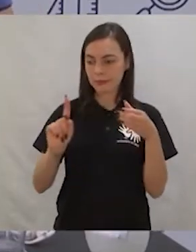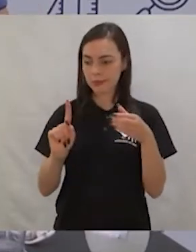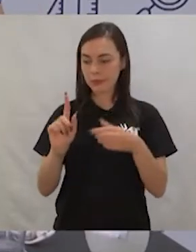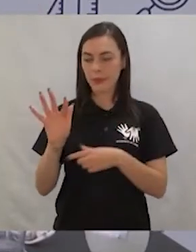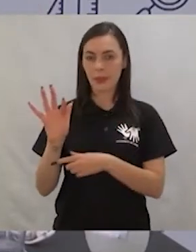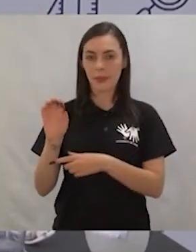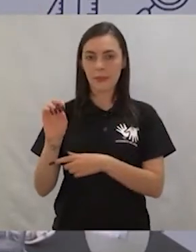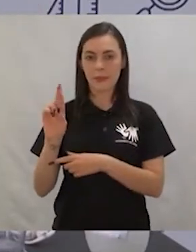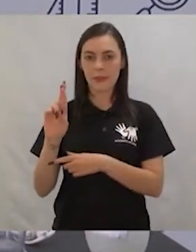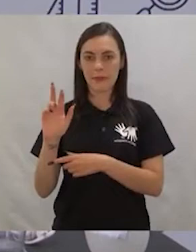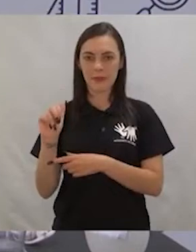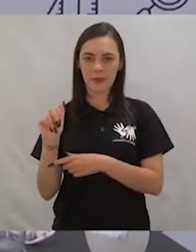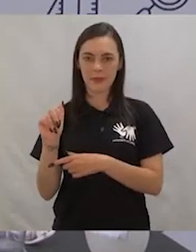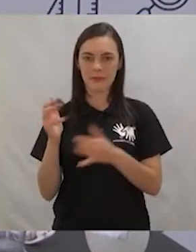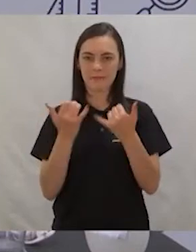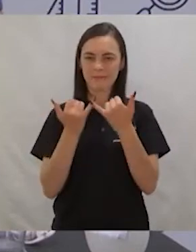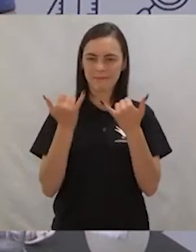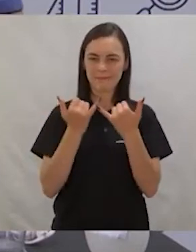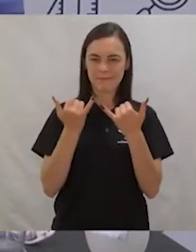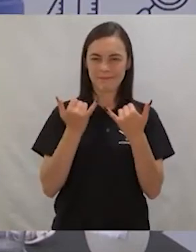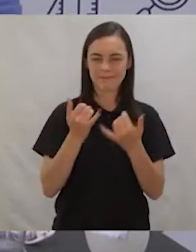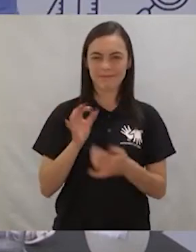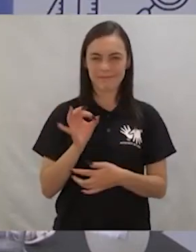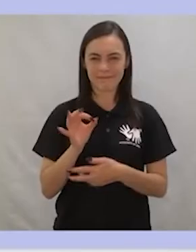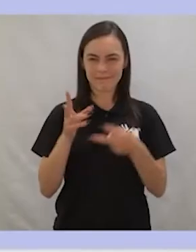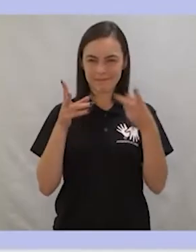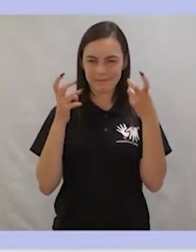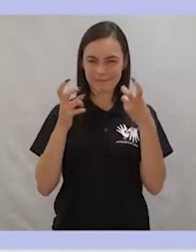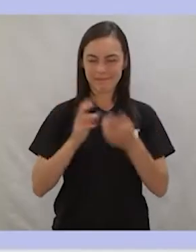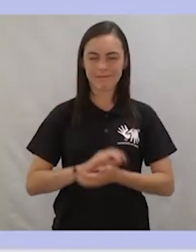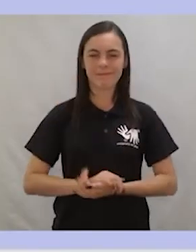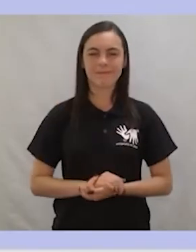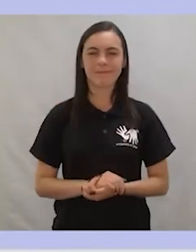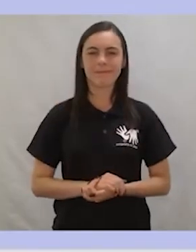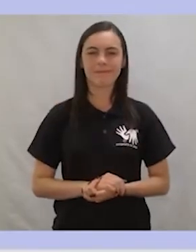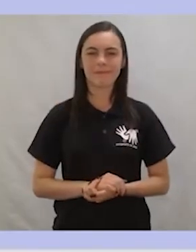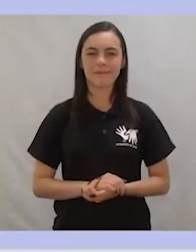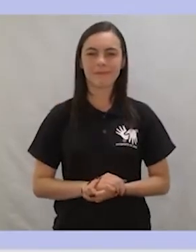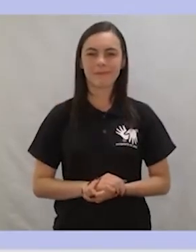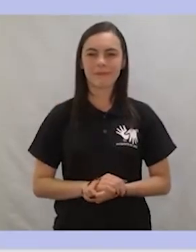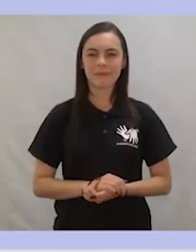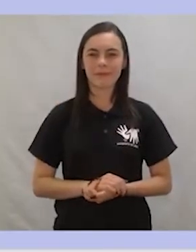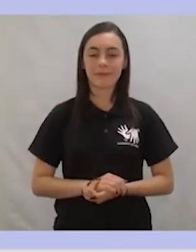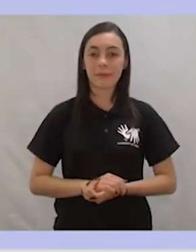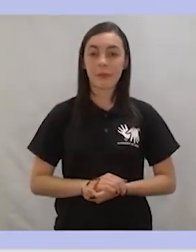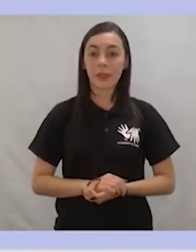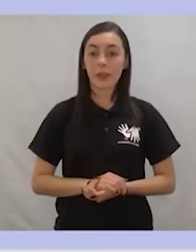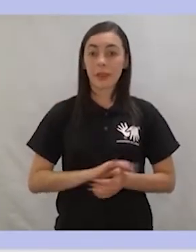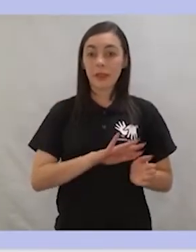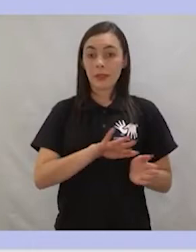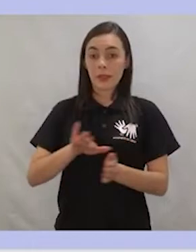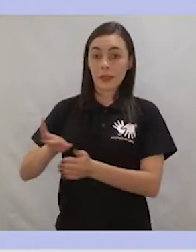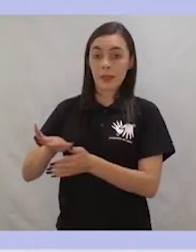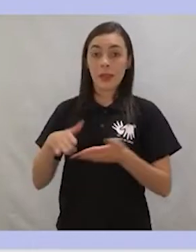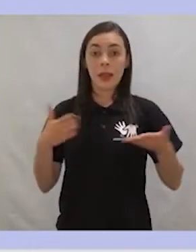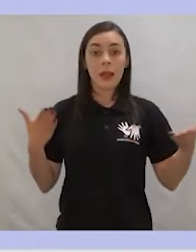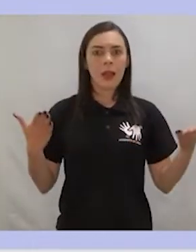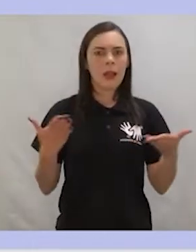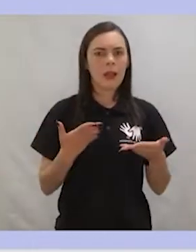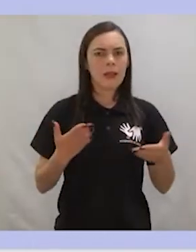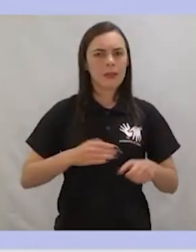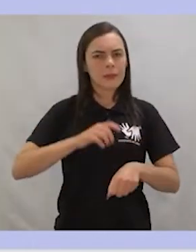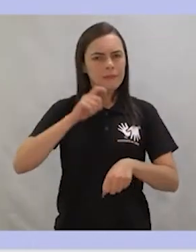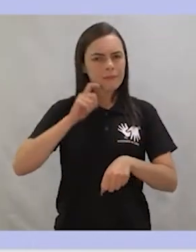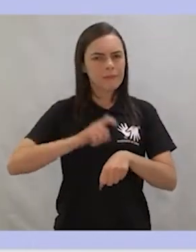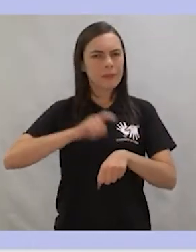fora. Perceberam ali? Isto mesmo! Agora chegou aquele